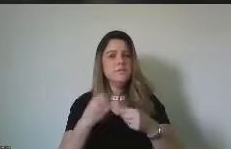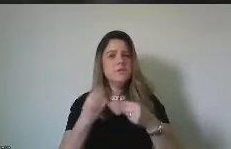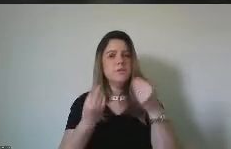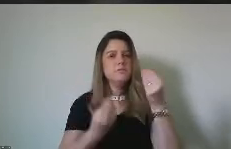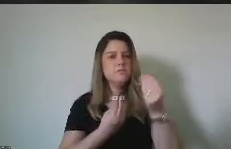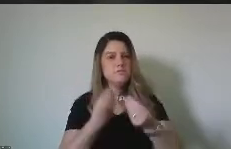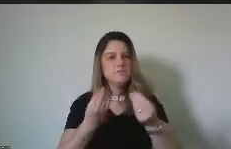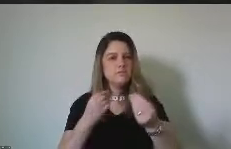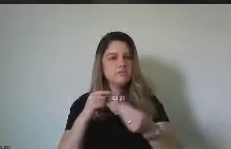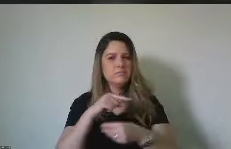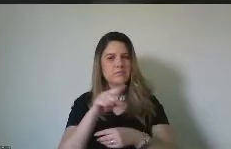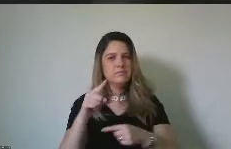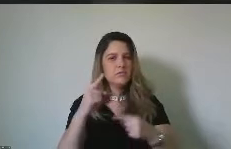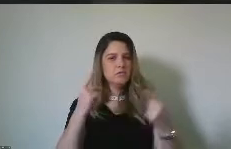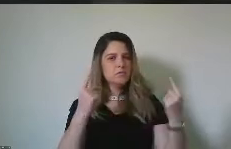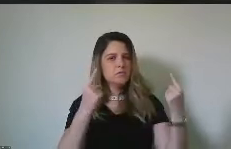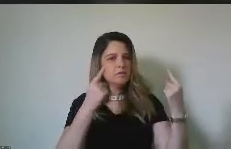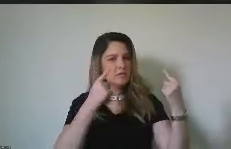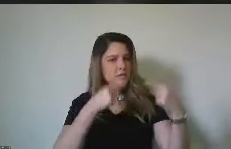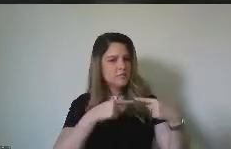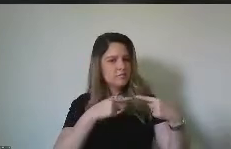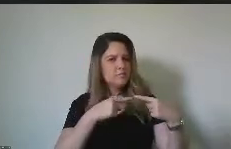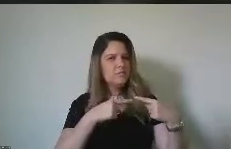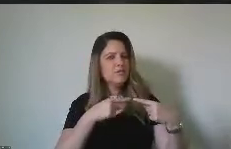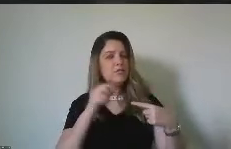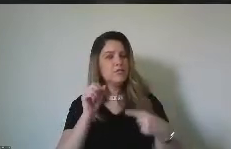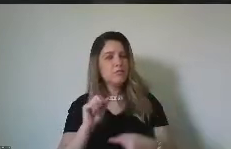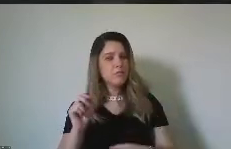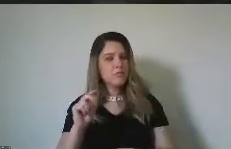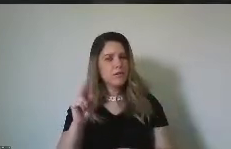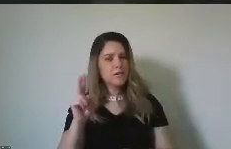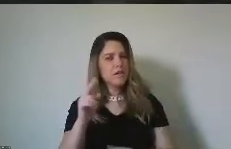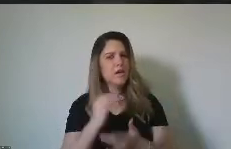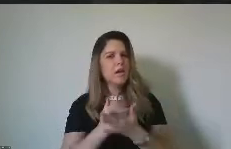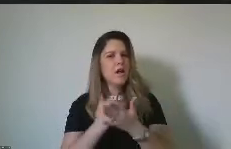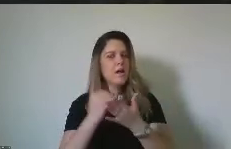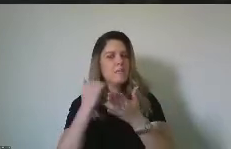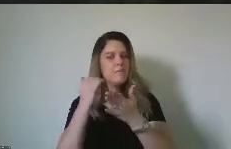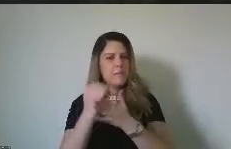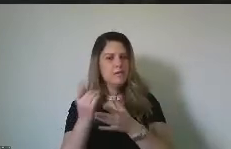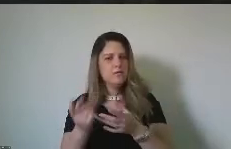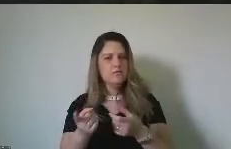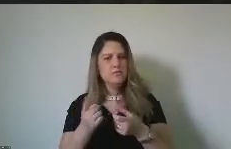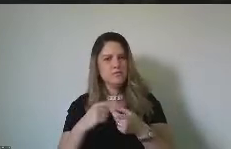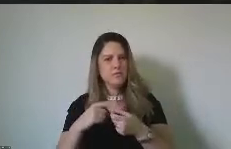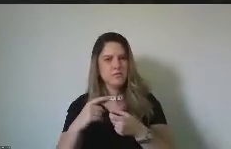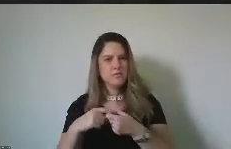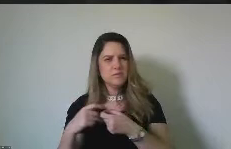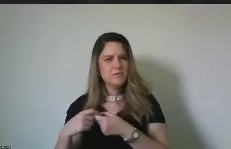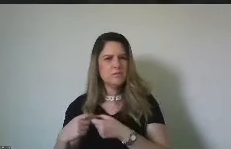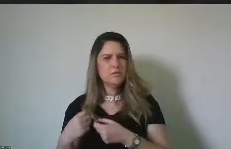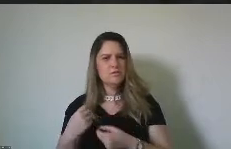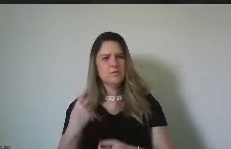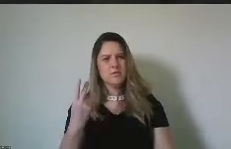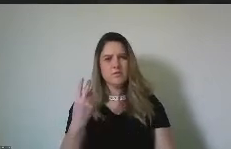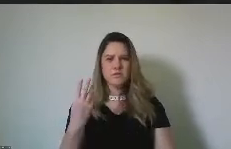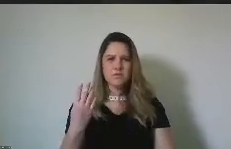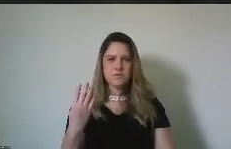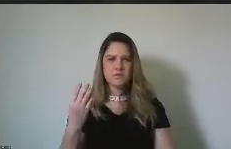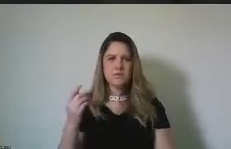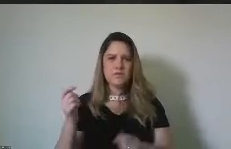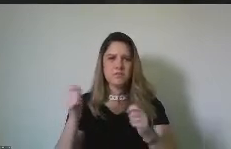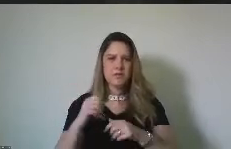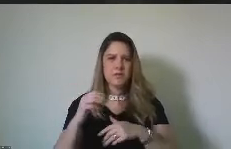o cenário competitivo não para esse leilão agora do final do ano mas mais voltado para o primeiro leilão de 2024 que é um leilão bem relevante